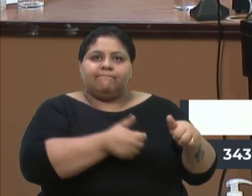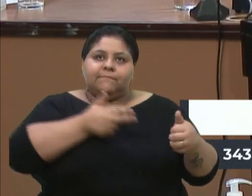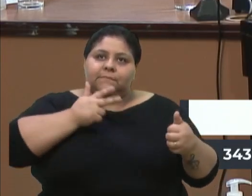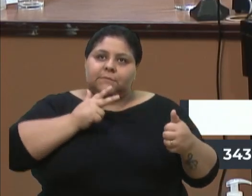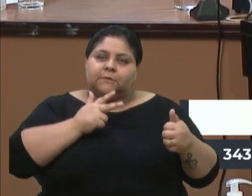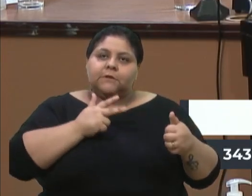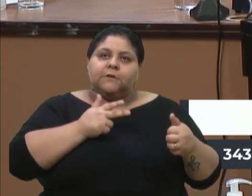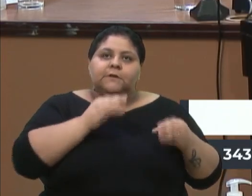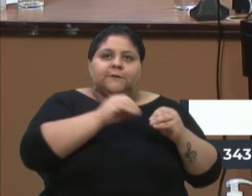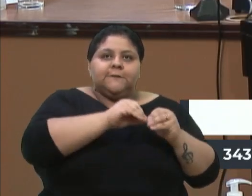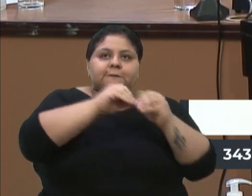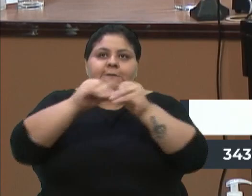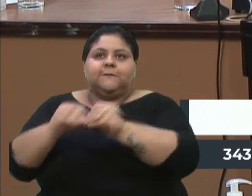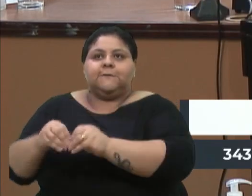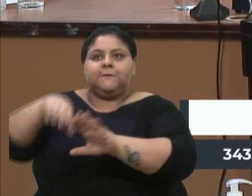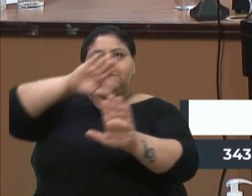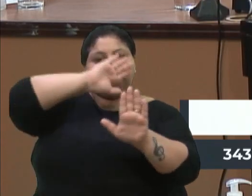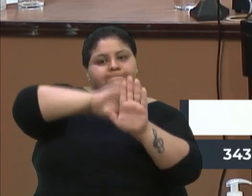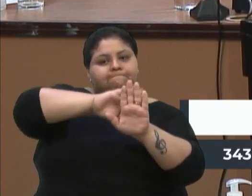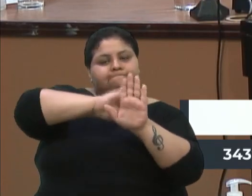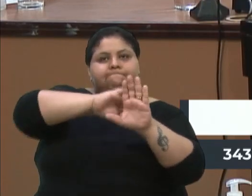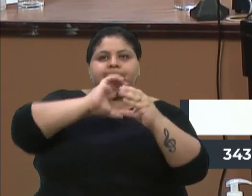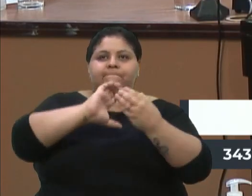sem ideologia partidária,